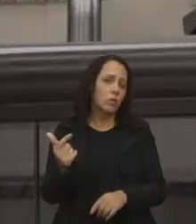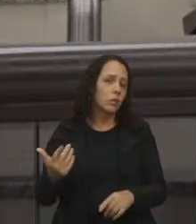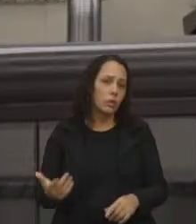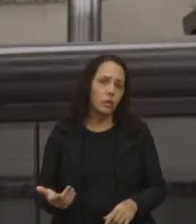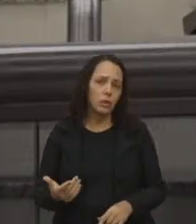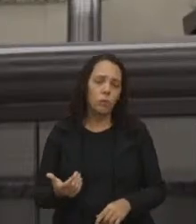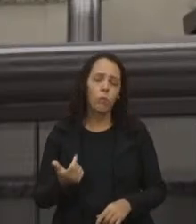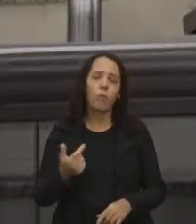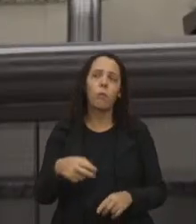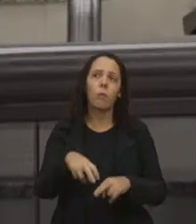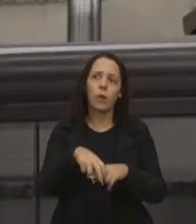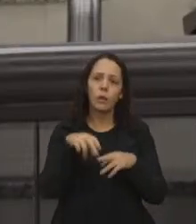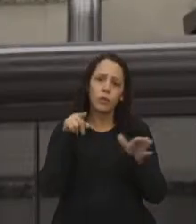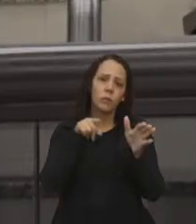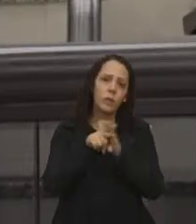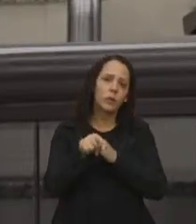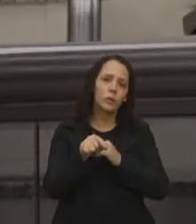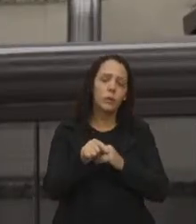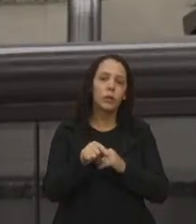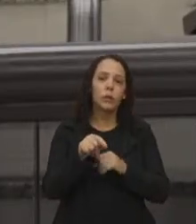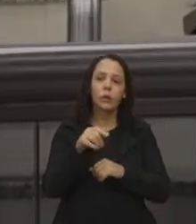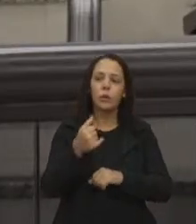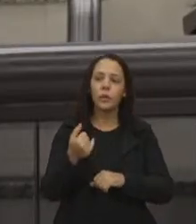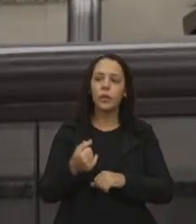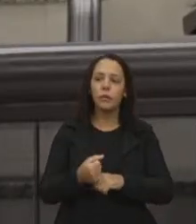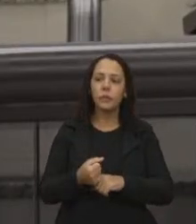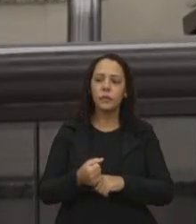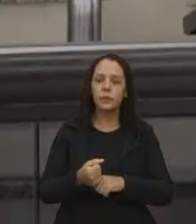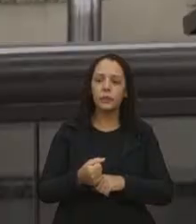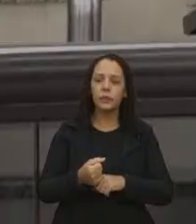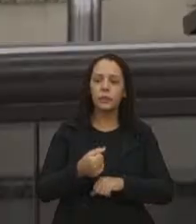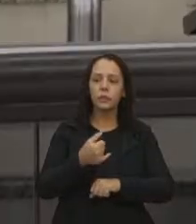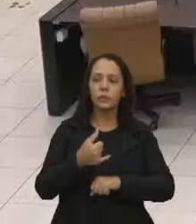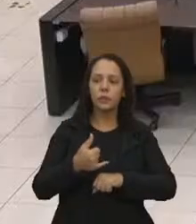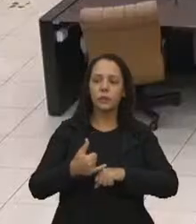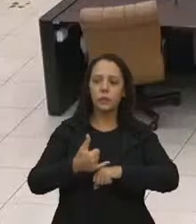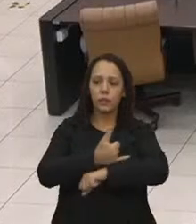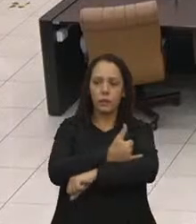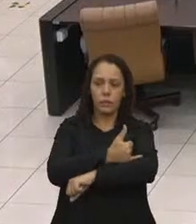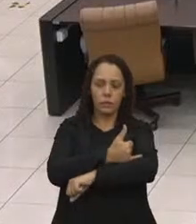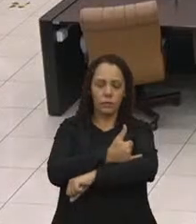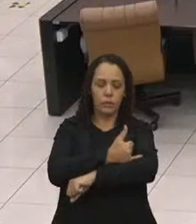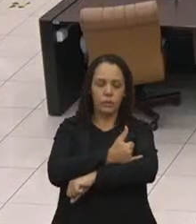questionamento referente à infraestrutura ali ao redor.